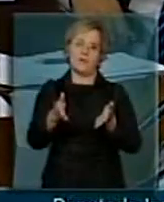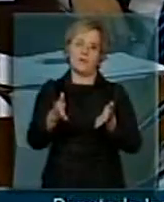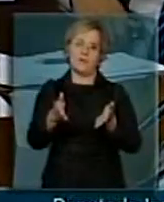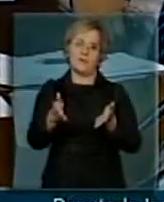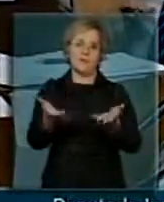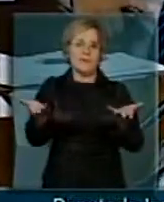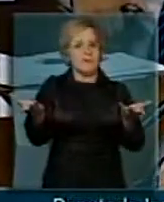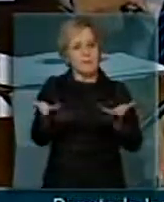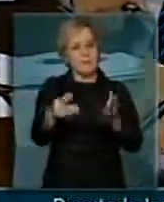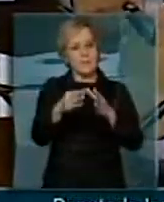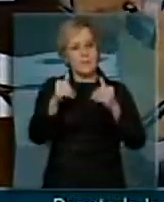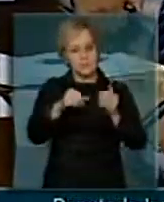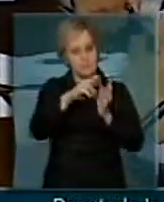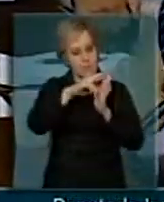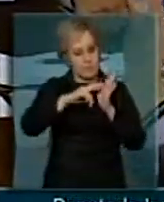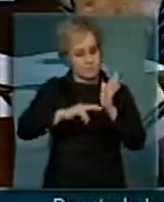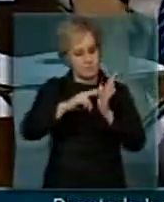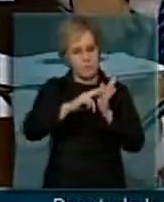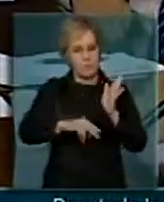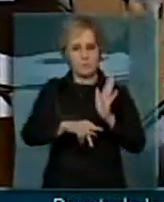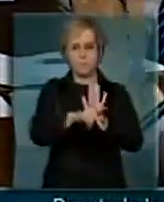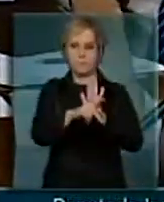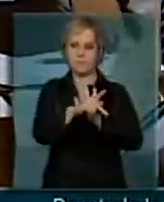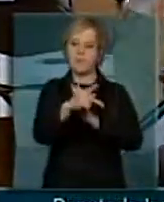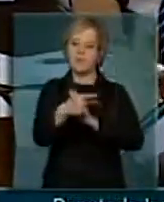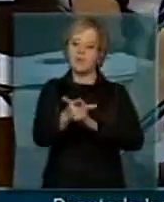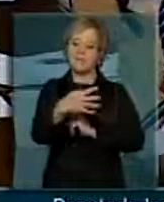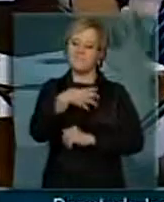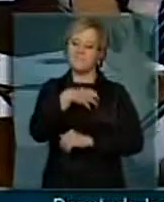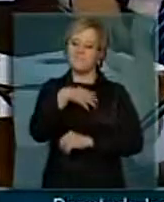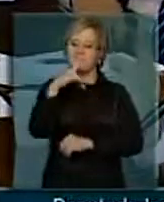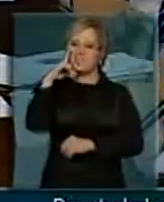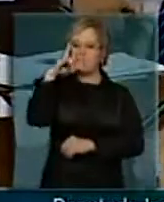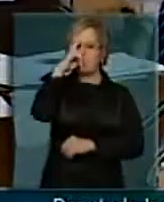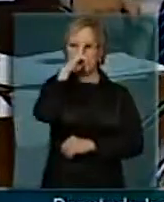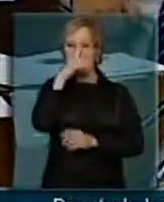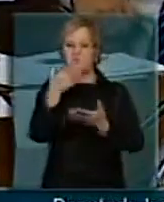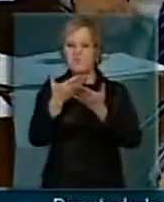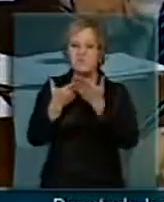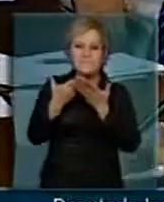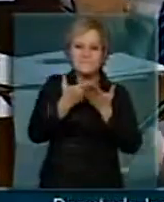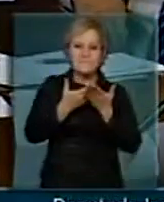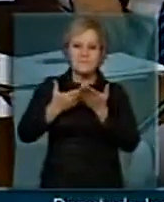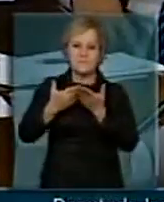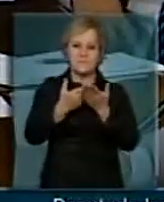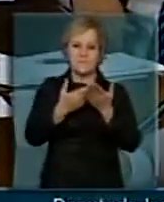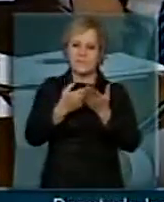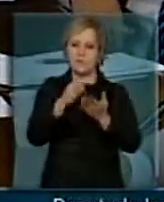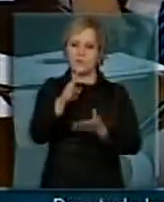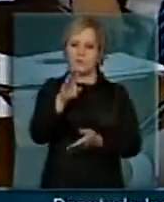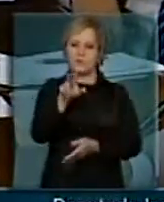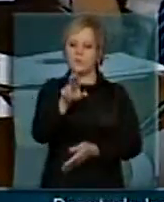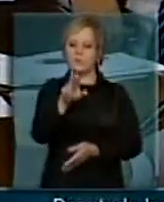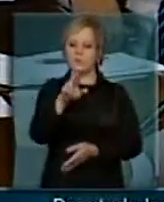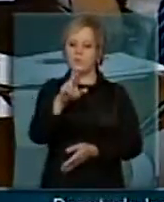Para essa regularização é uma questão burocrática, difícil, às vezes continuam irregulares.